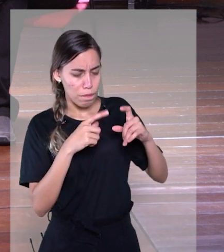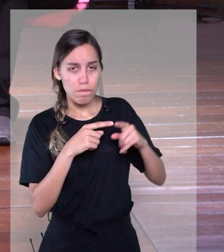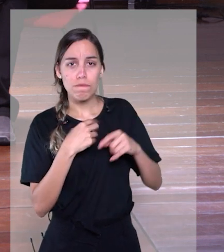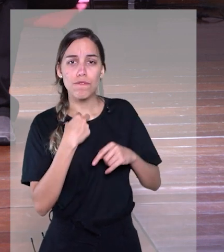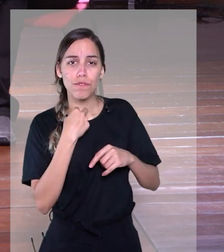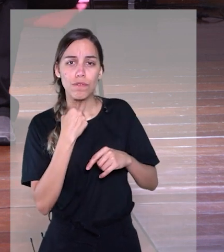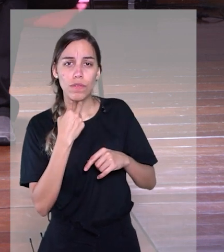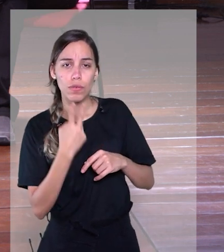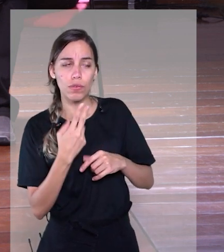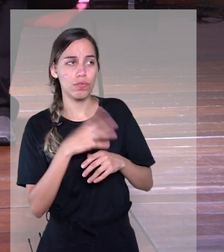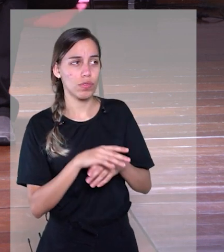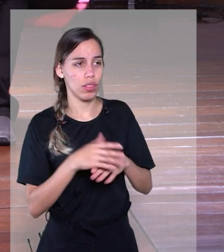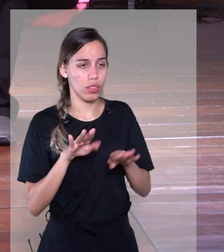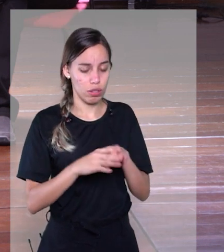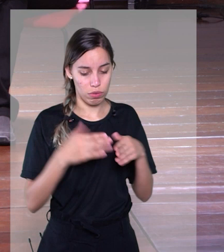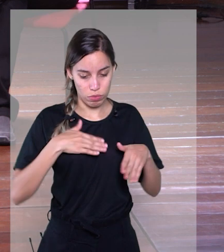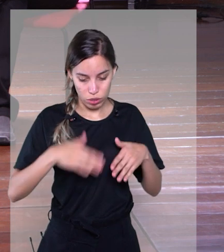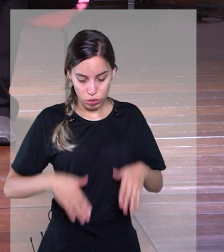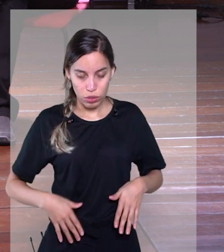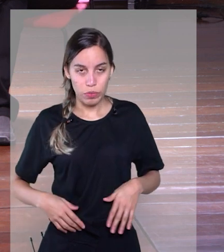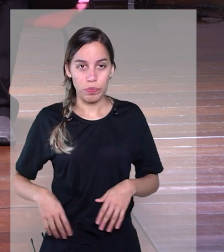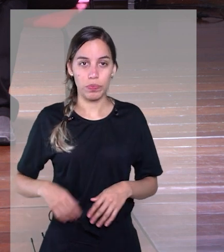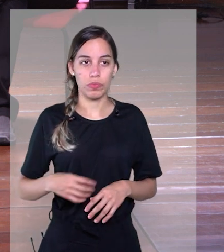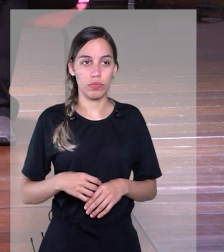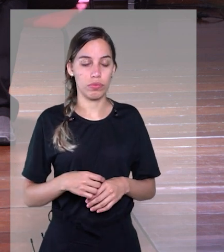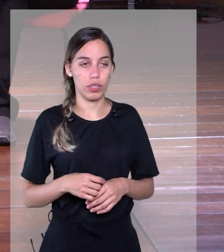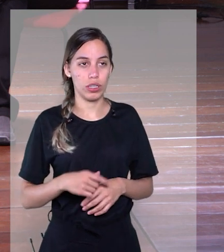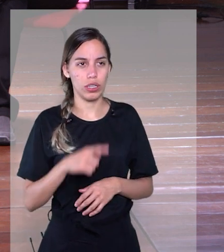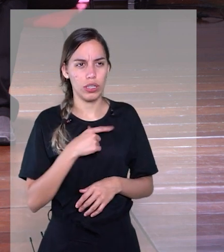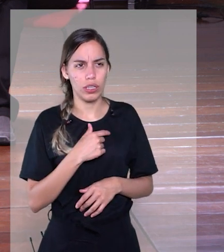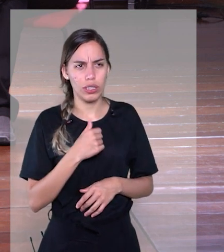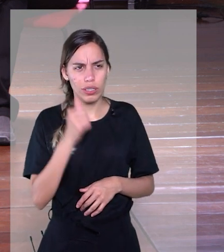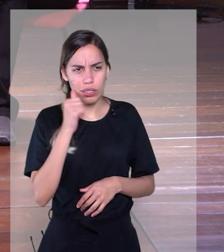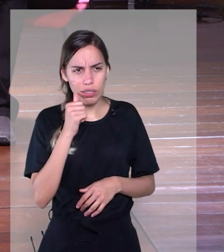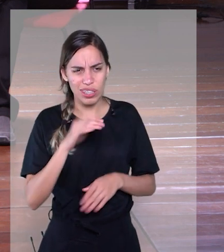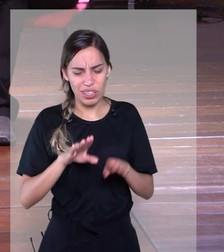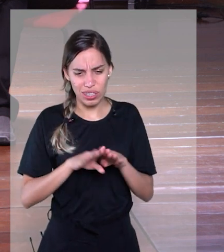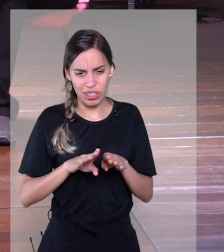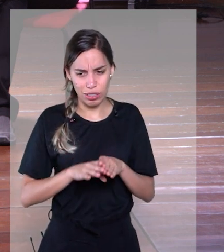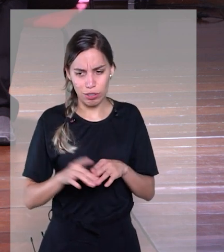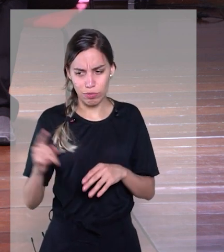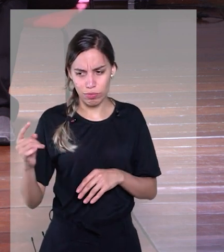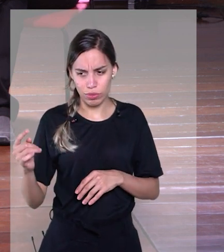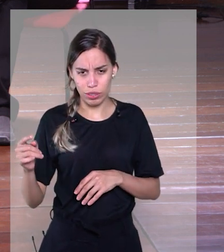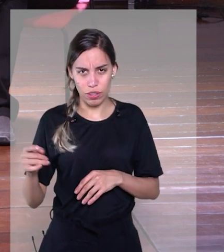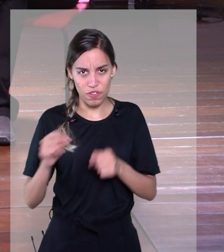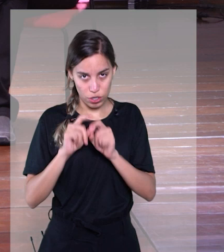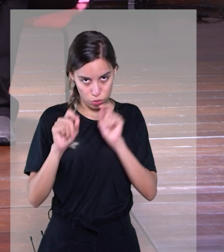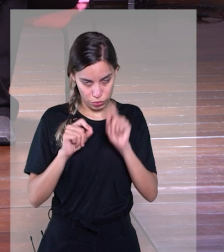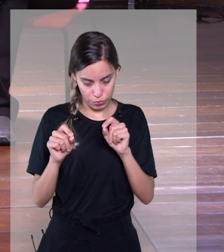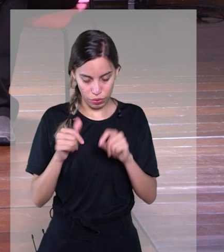uma moça que estava querendo tirar uma foto, e uma mulher que era um personagem meio folclórico de Copacabana, que ela andava pelas ruas com uma